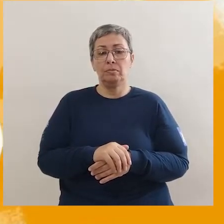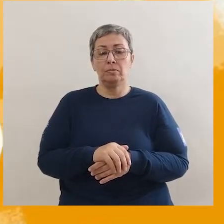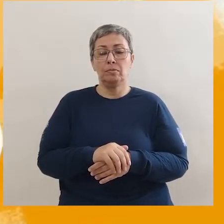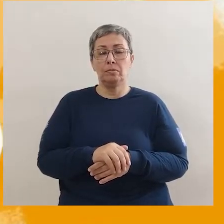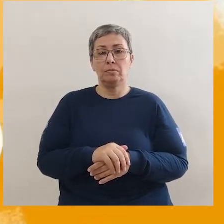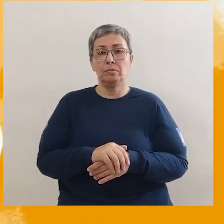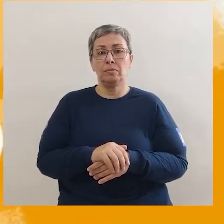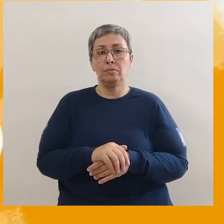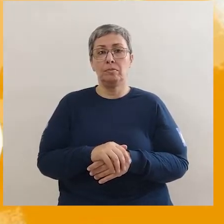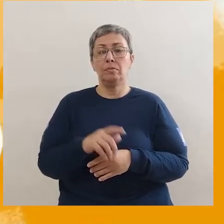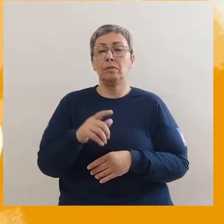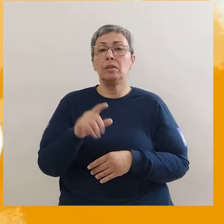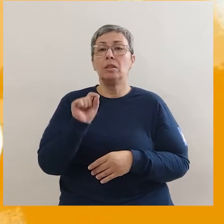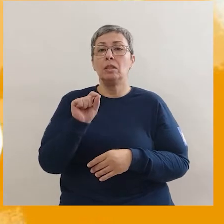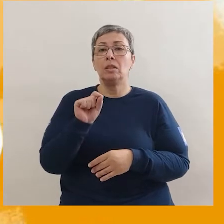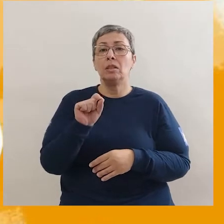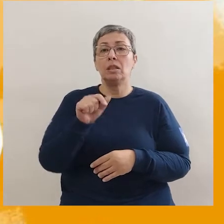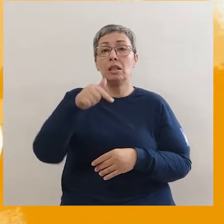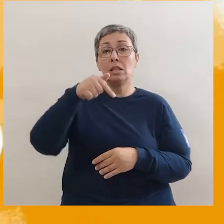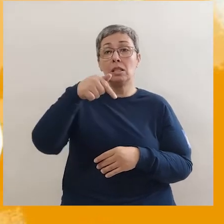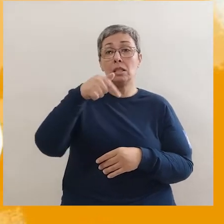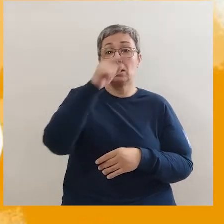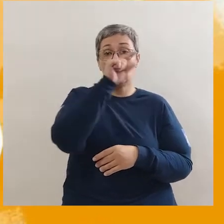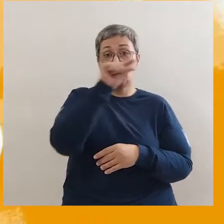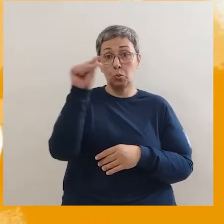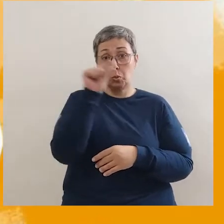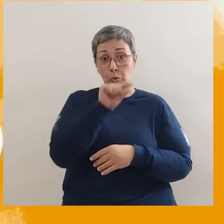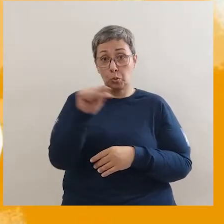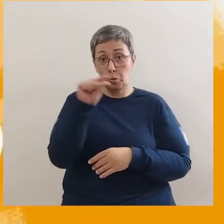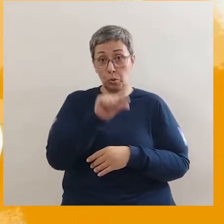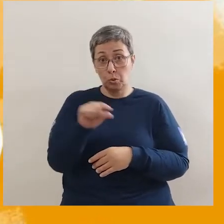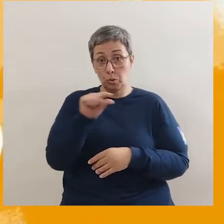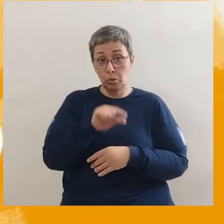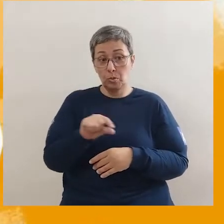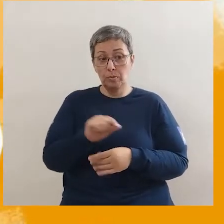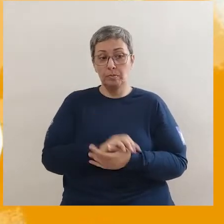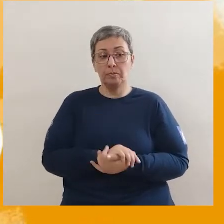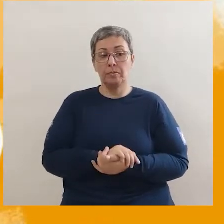e tem 7 linhas. 1,